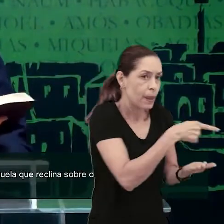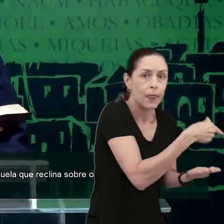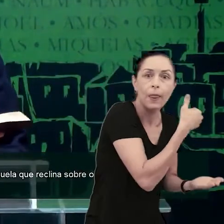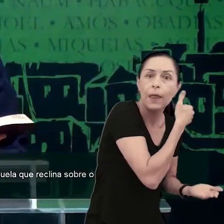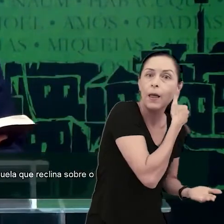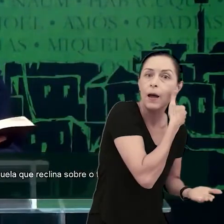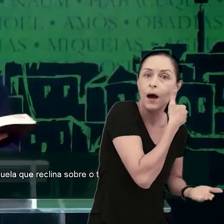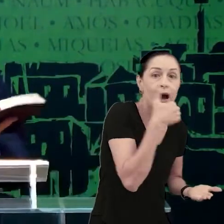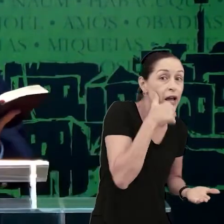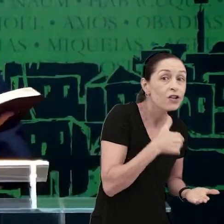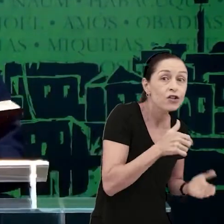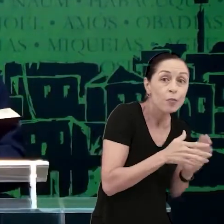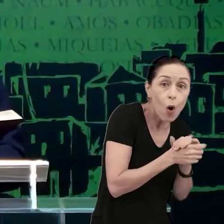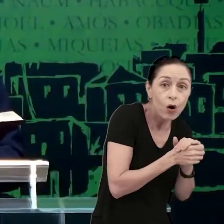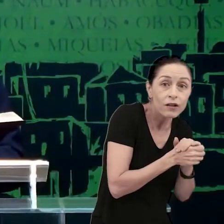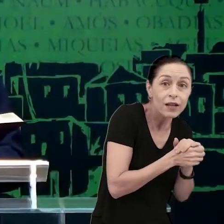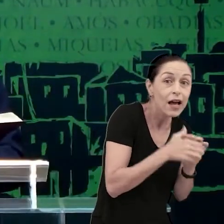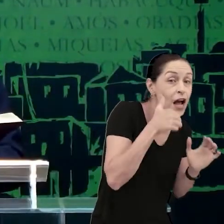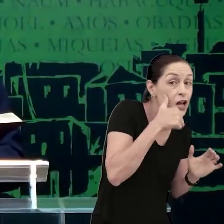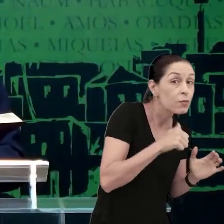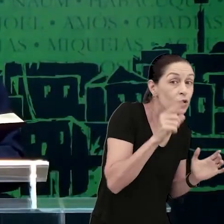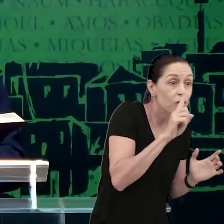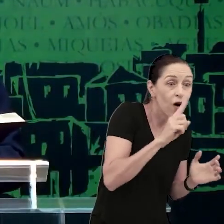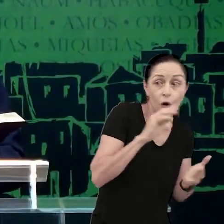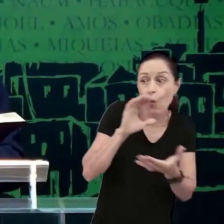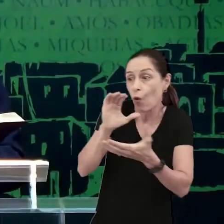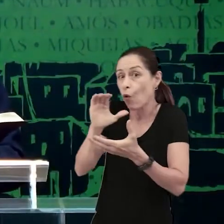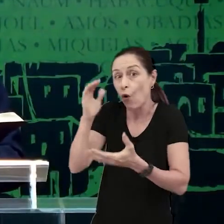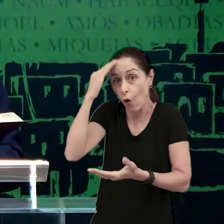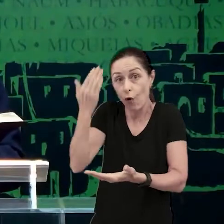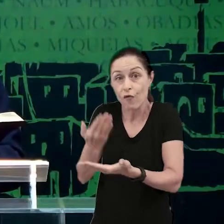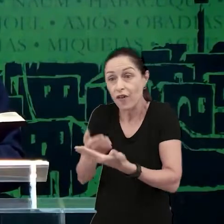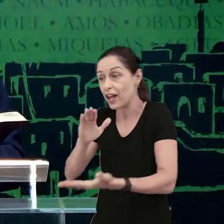A esposa não é confiável.